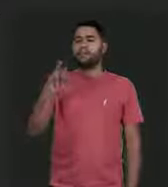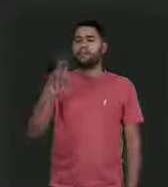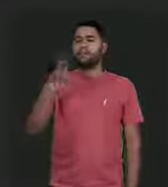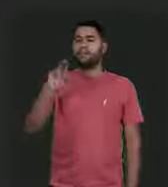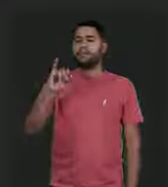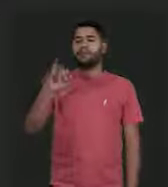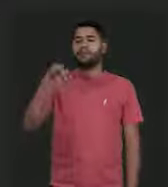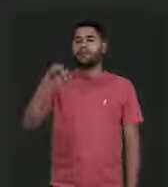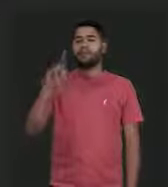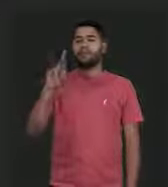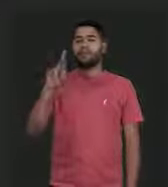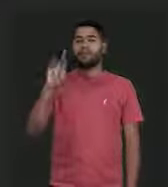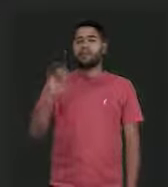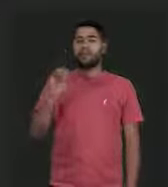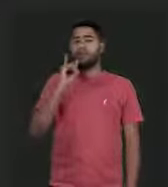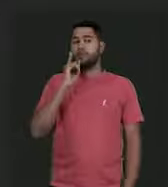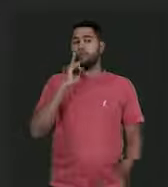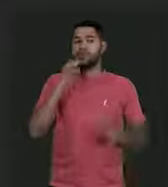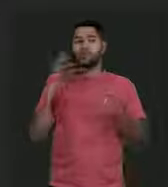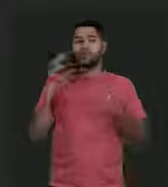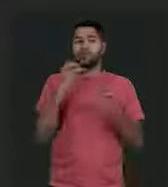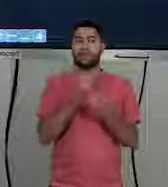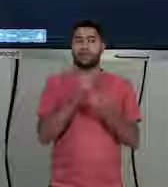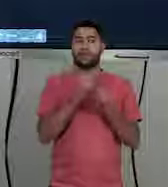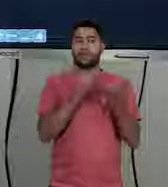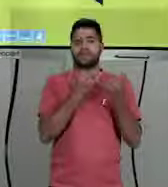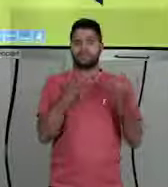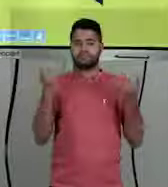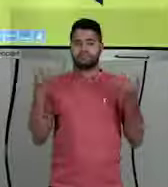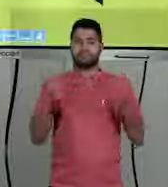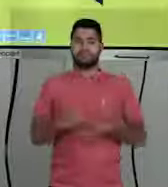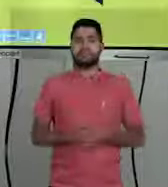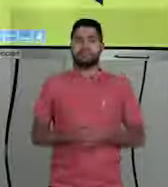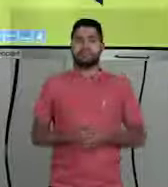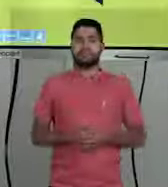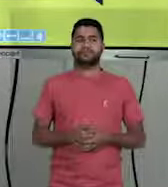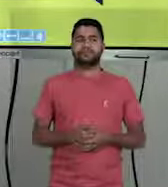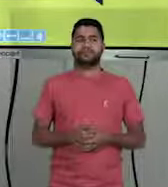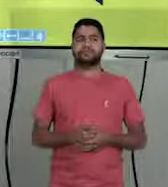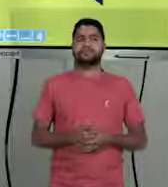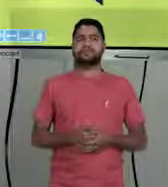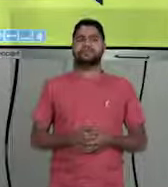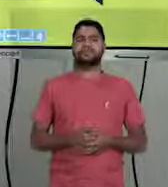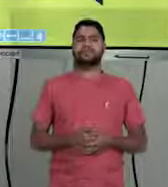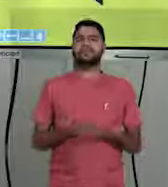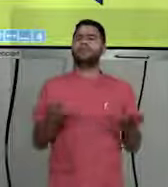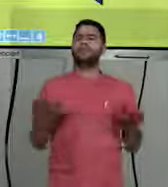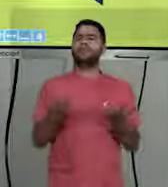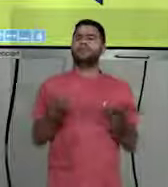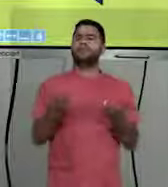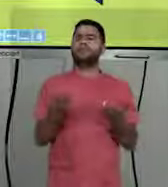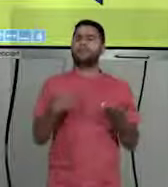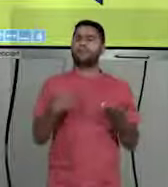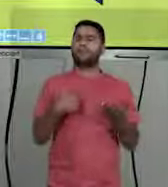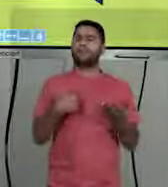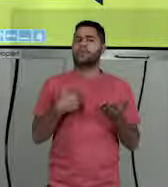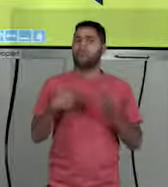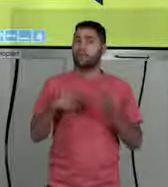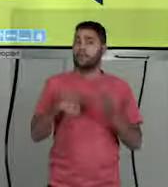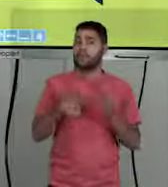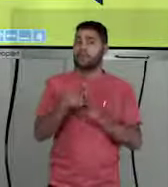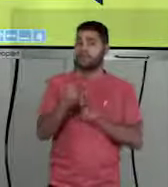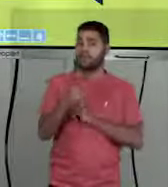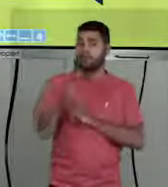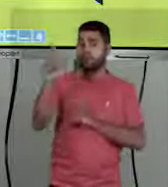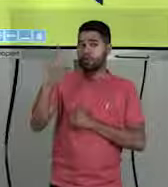medida da corrente elétrica. E agora eu vou fazer uma outra pergunta para